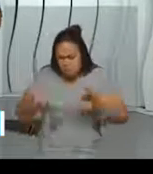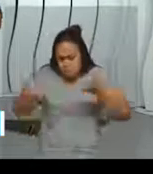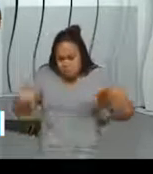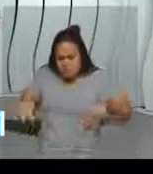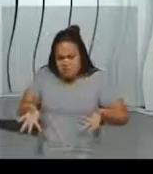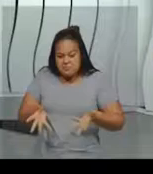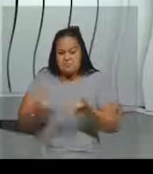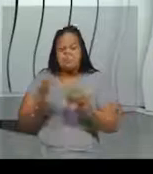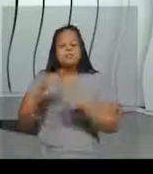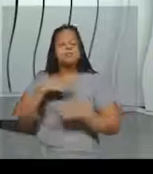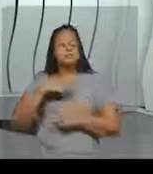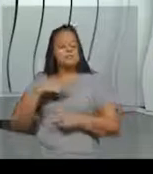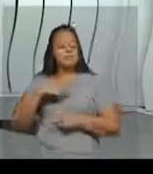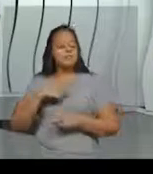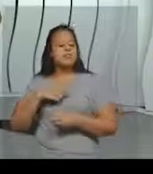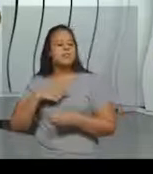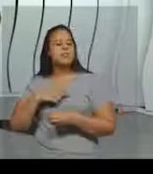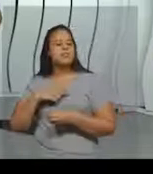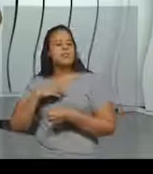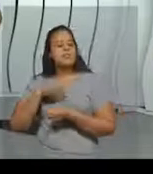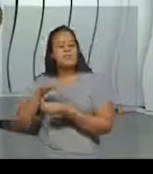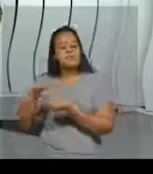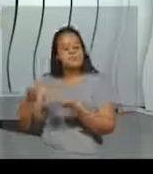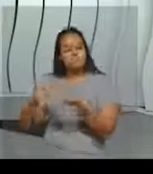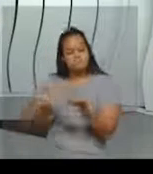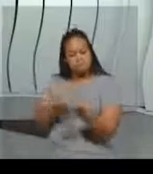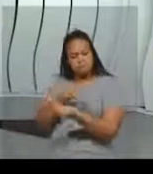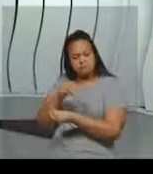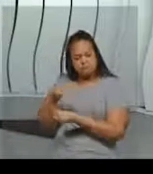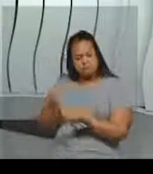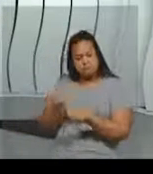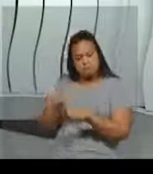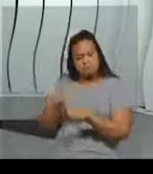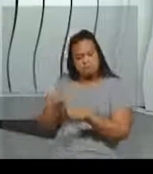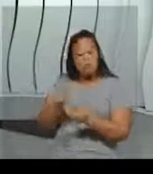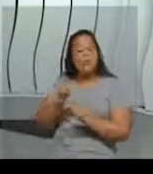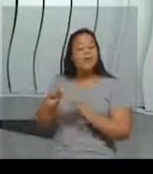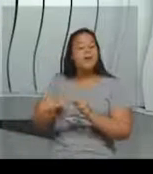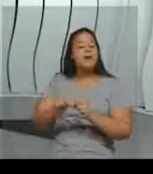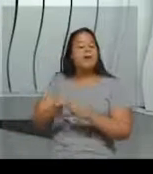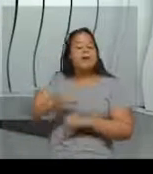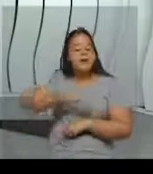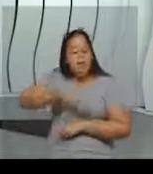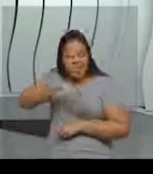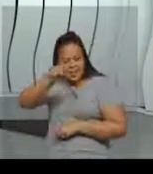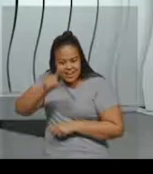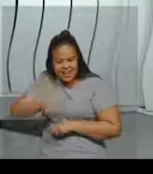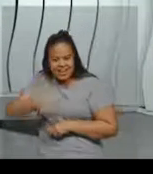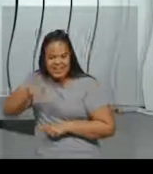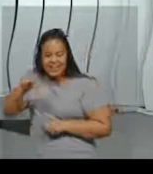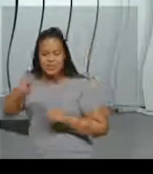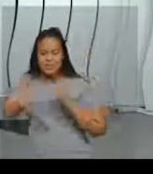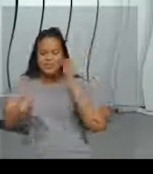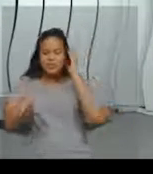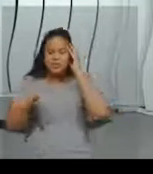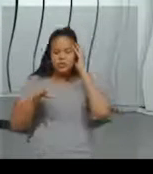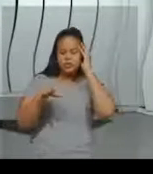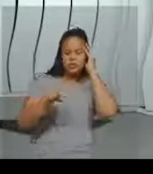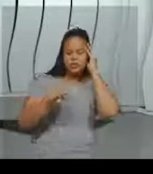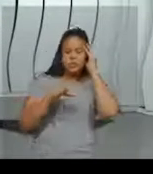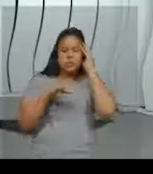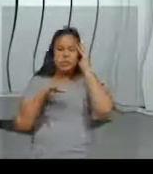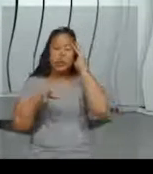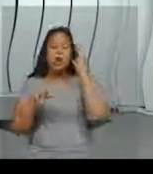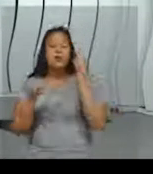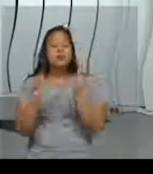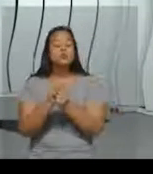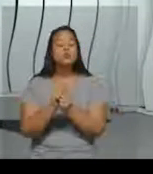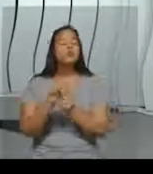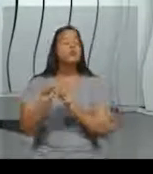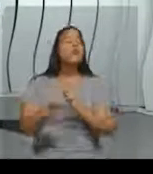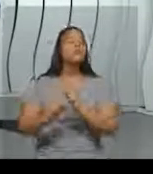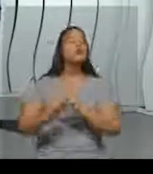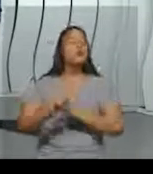então mesclar esse ritmo e a poesia, né? Então, se a poesia tem todos aqueles elementos,